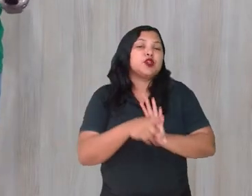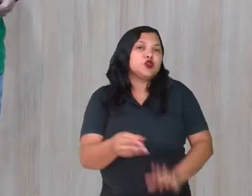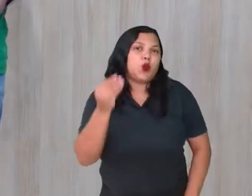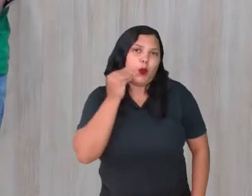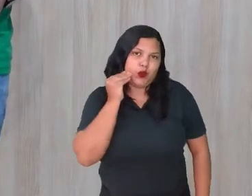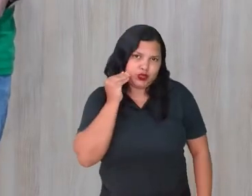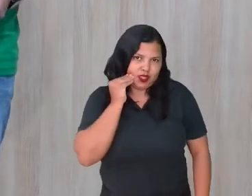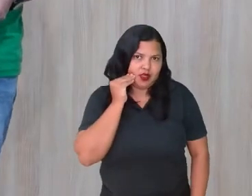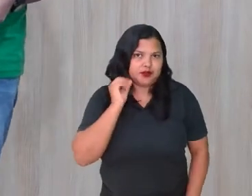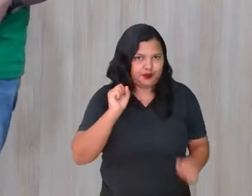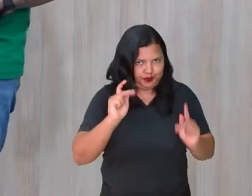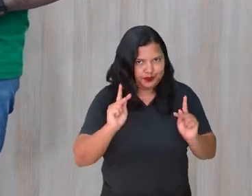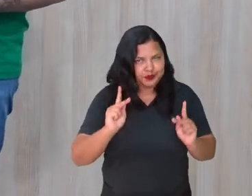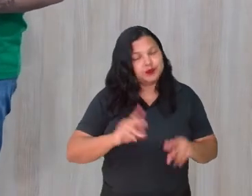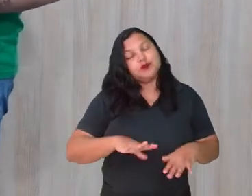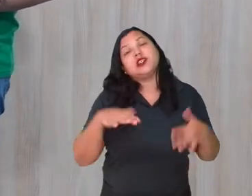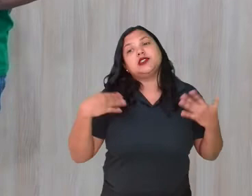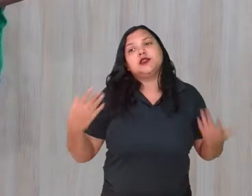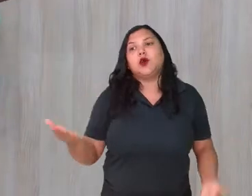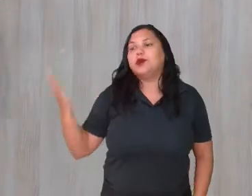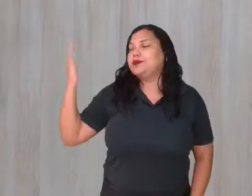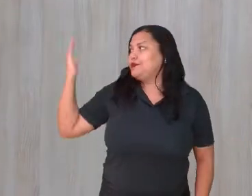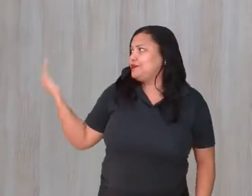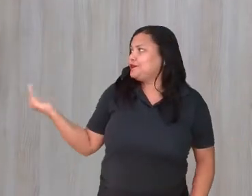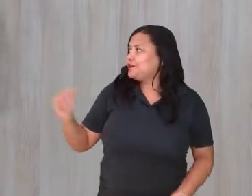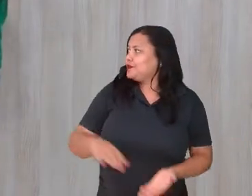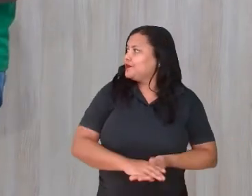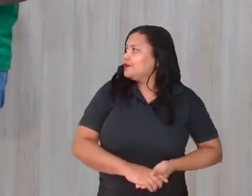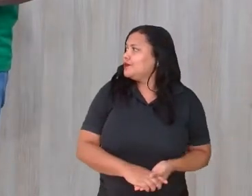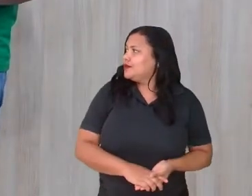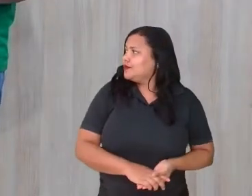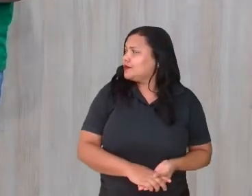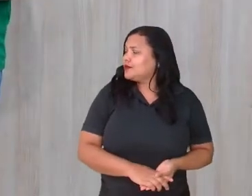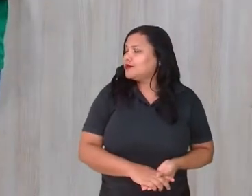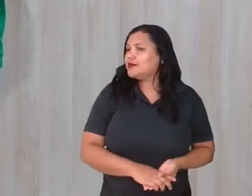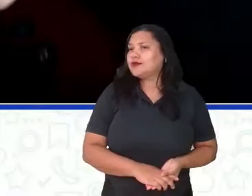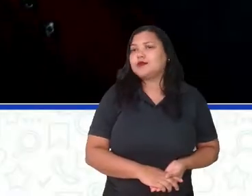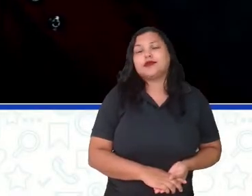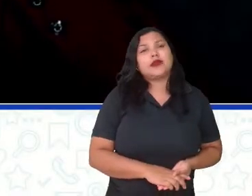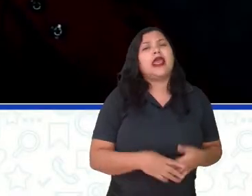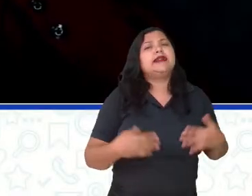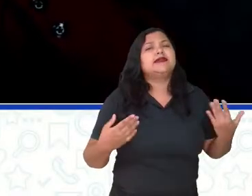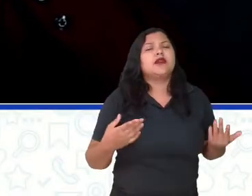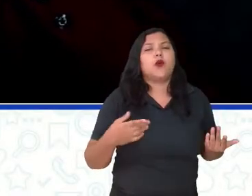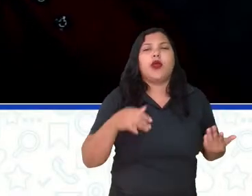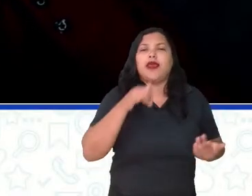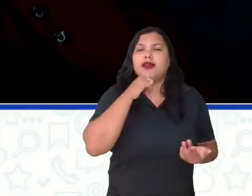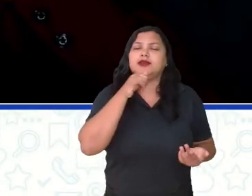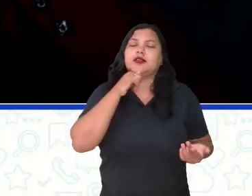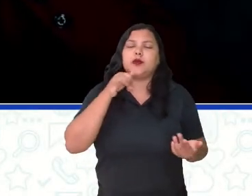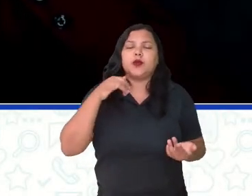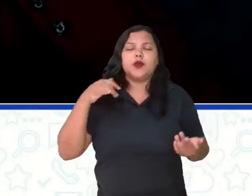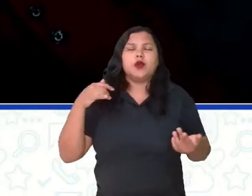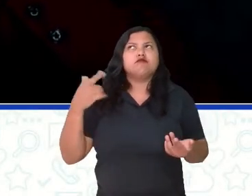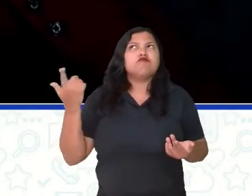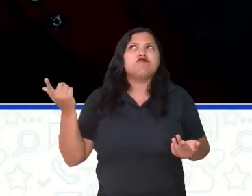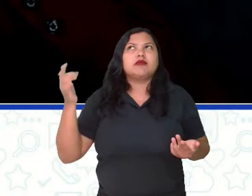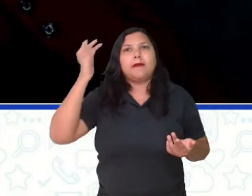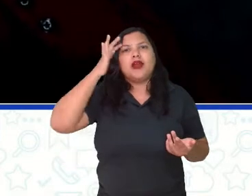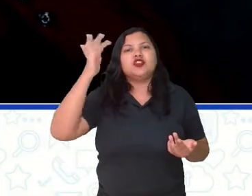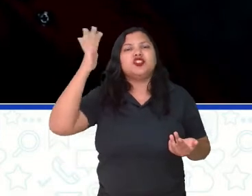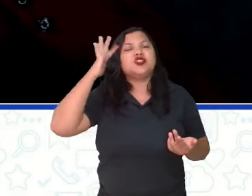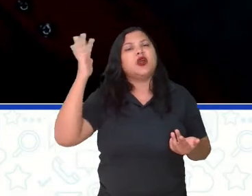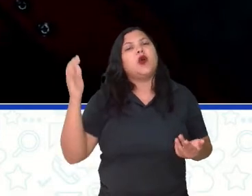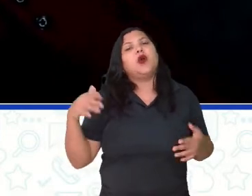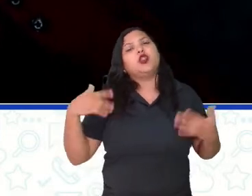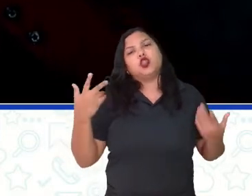de probabilidade. Então perceba o seguinte, veja nessa primeira situação. Imagina uma situação que é